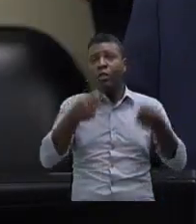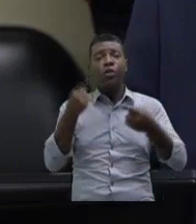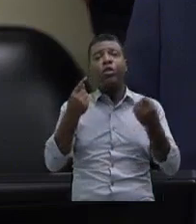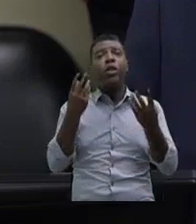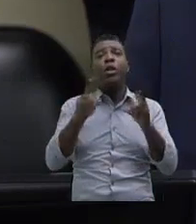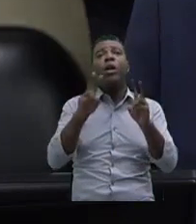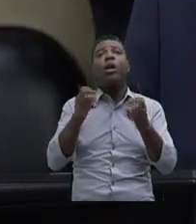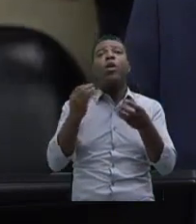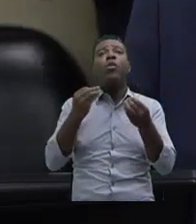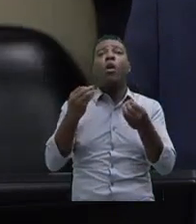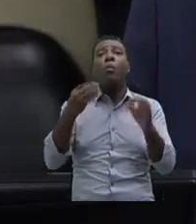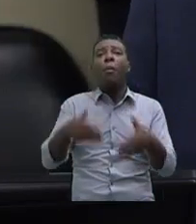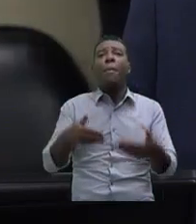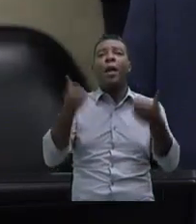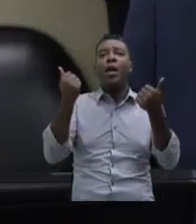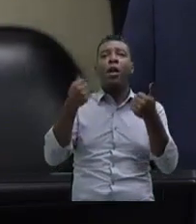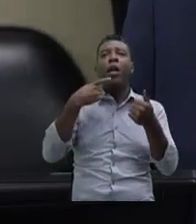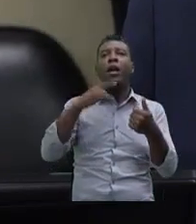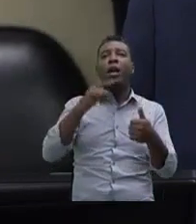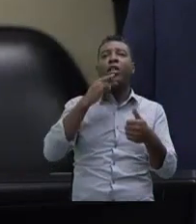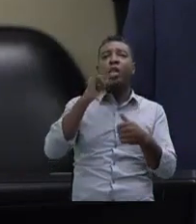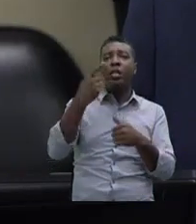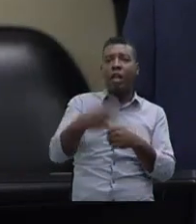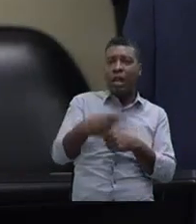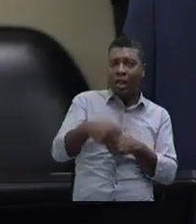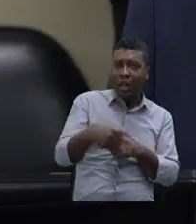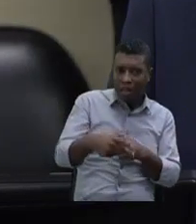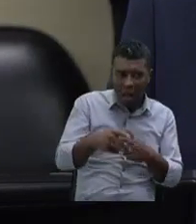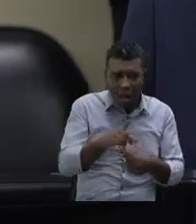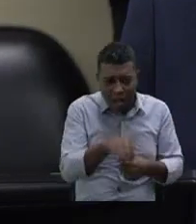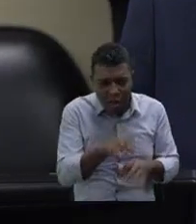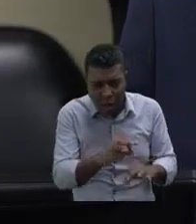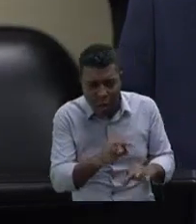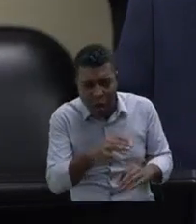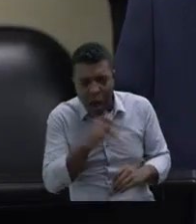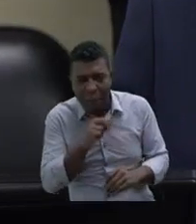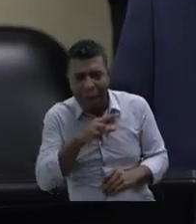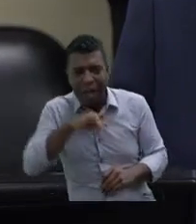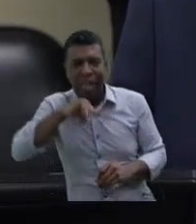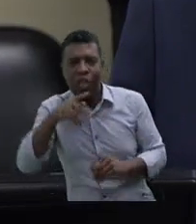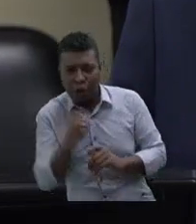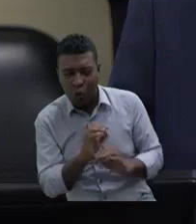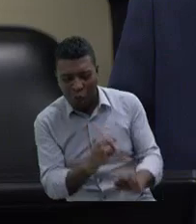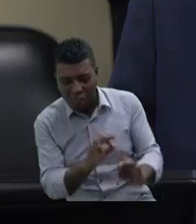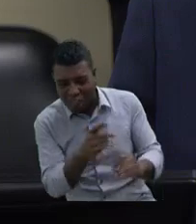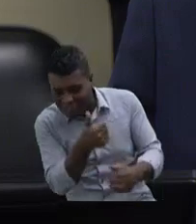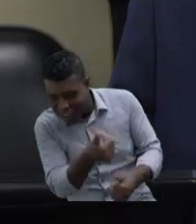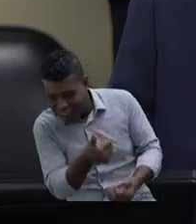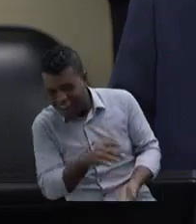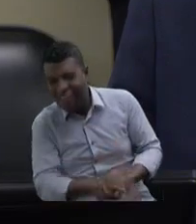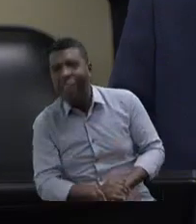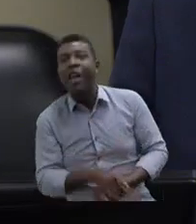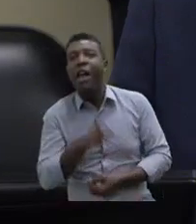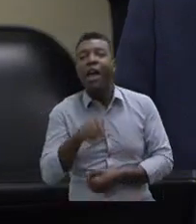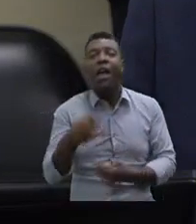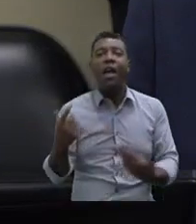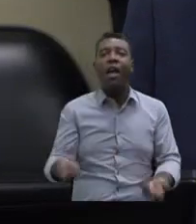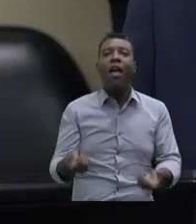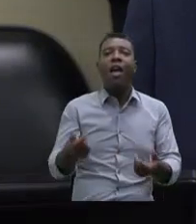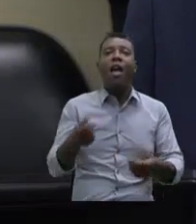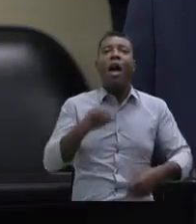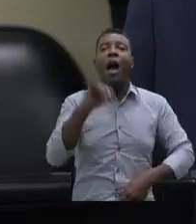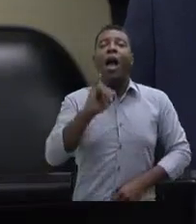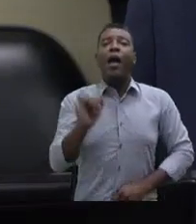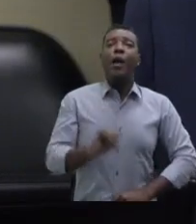melhorar a nossa cachaça aqui, né, Marquinhos? Como podemos melhorar a imagem da nossa cachaça no Brasil